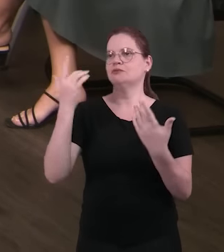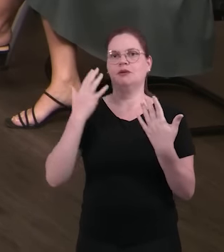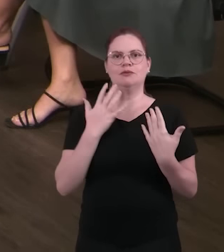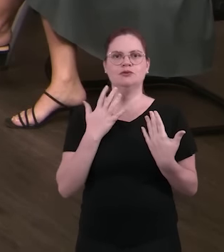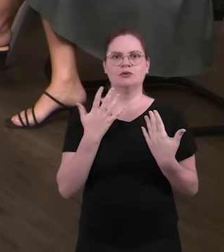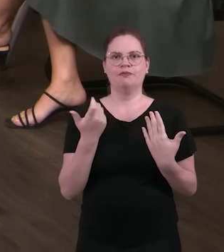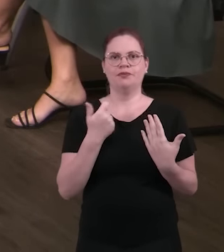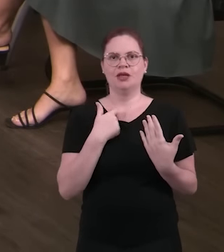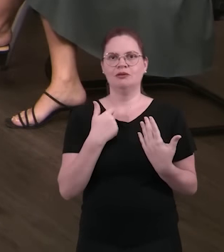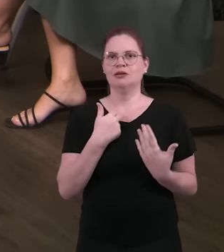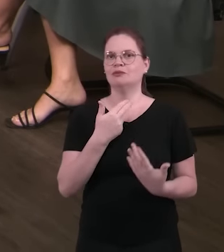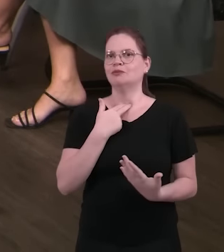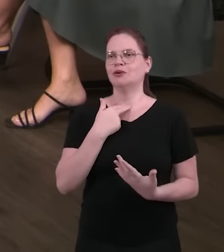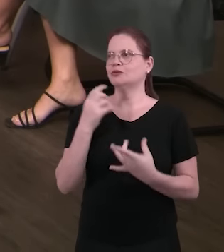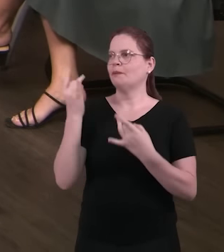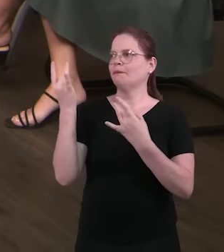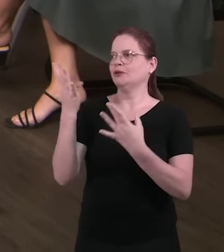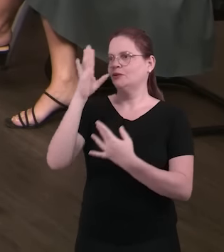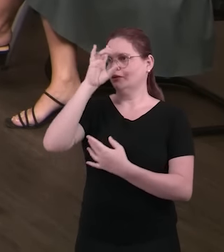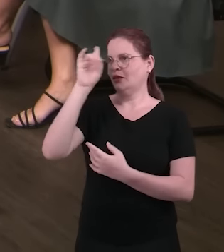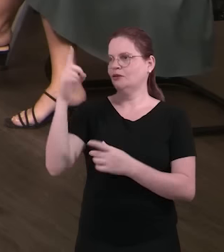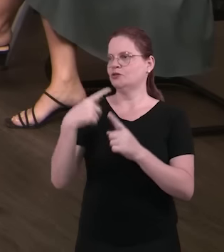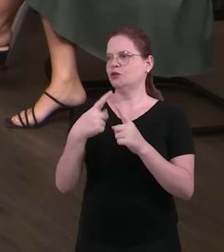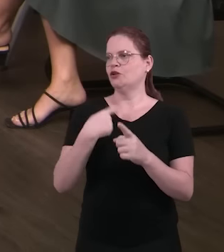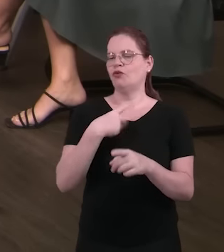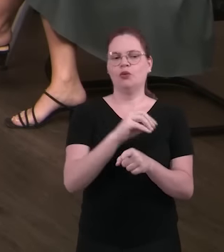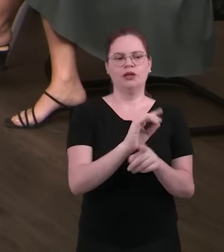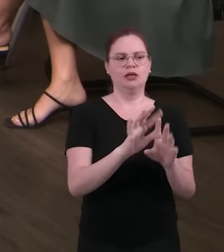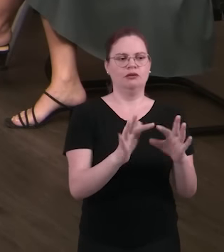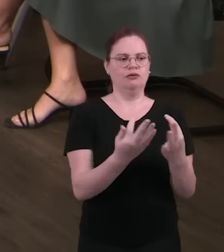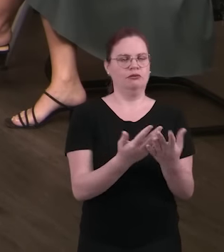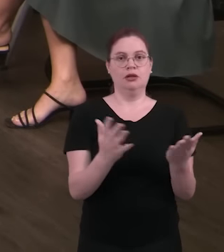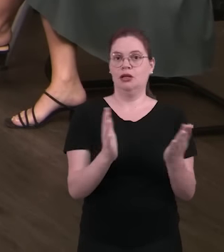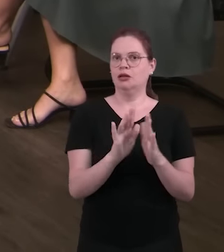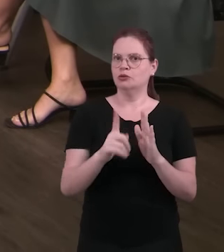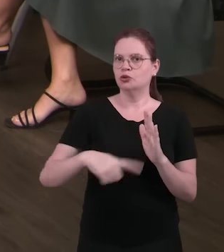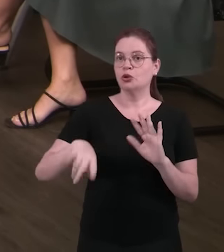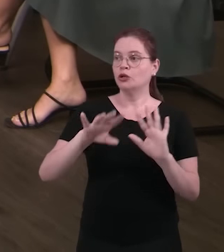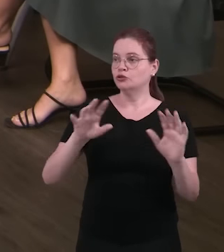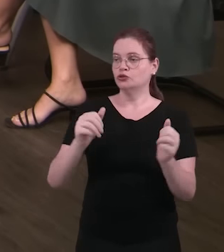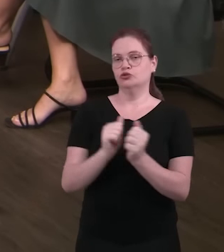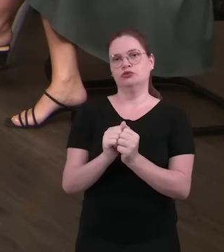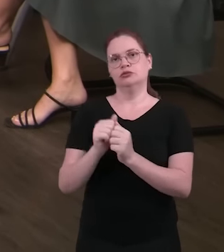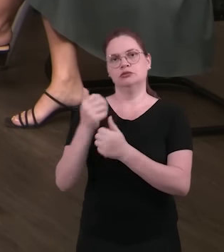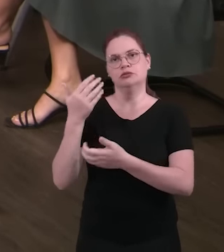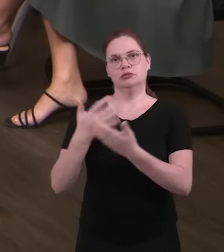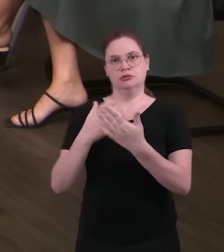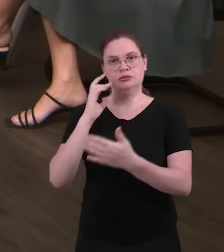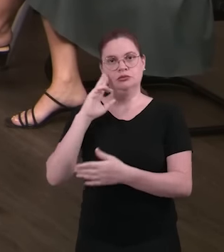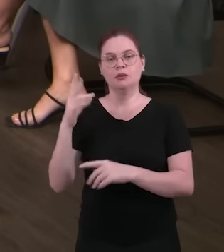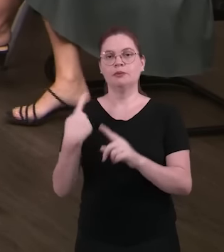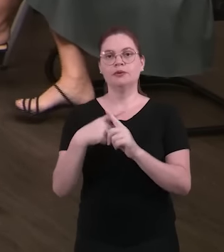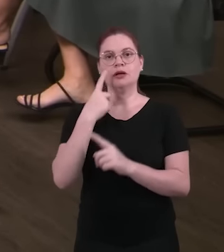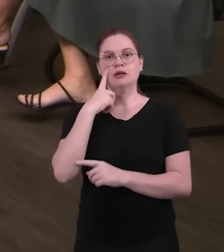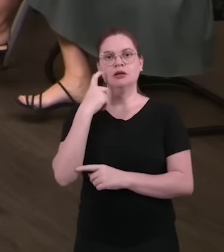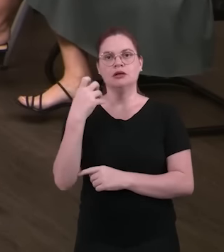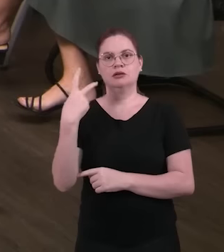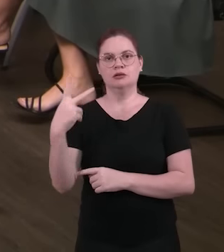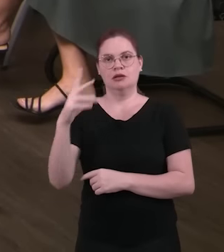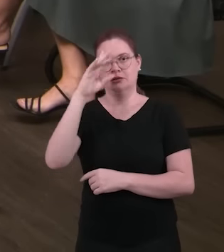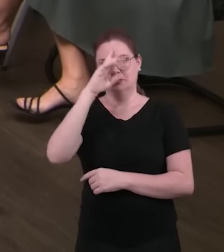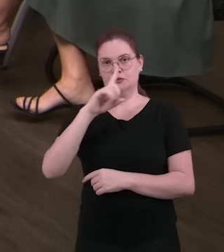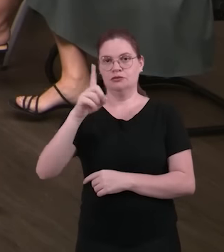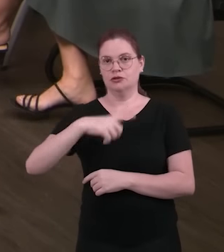eu não posso abandonar esse Deus pela minha família. Perfeito. Tá certo? Até porque é interesse dele que a minha